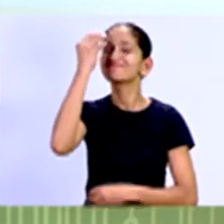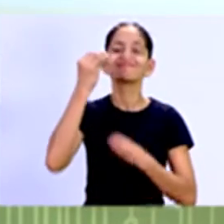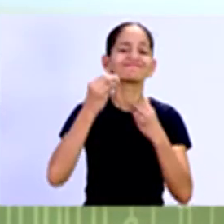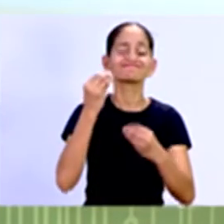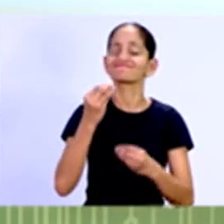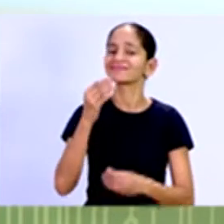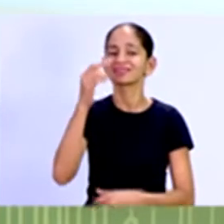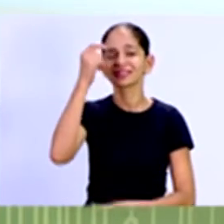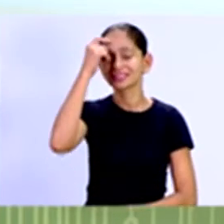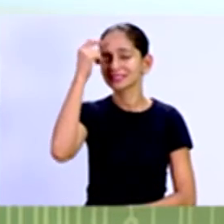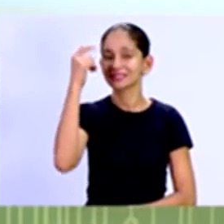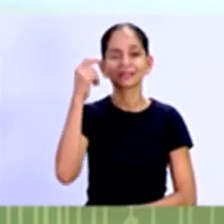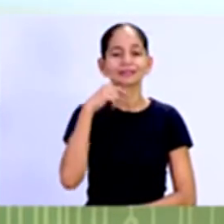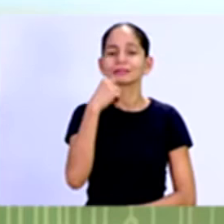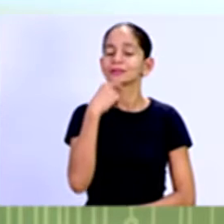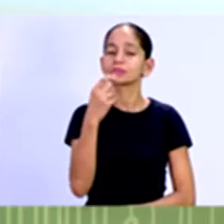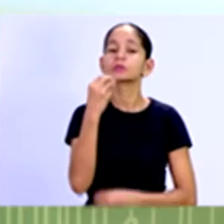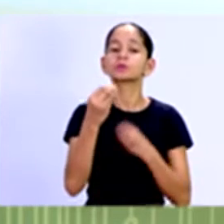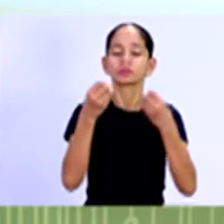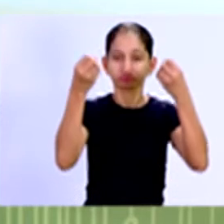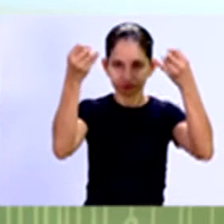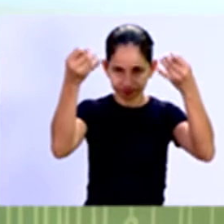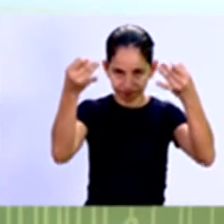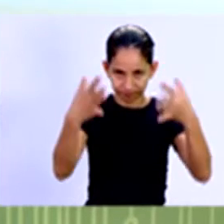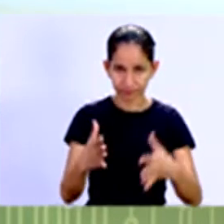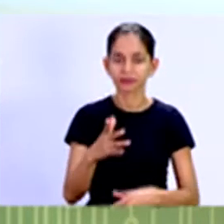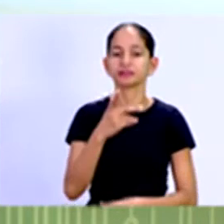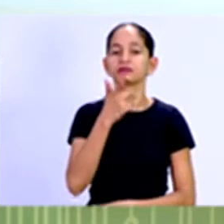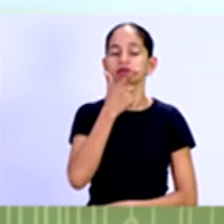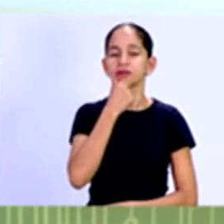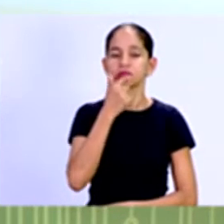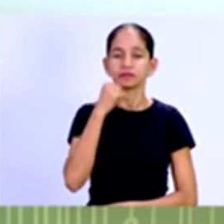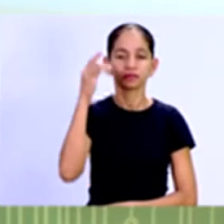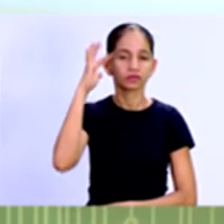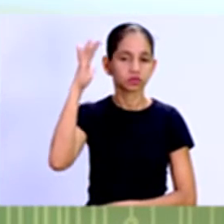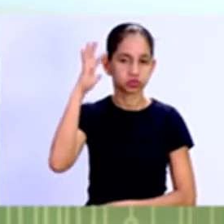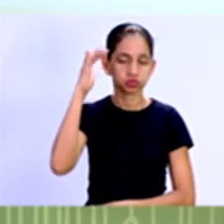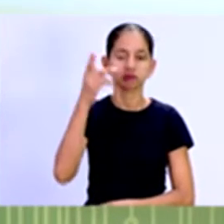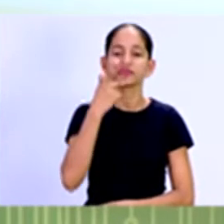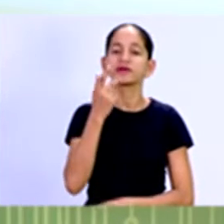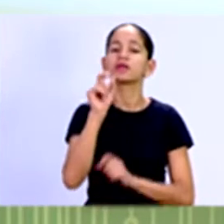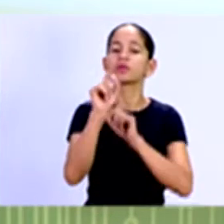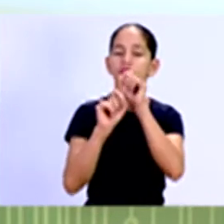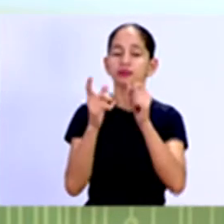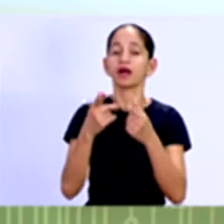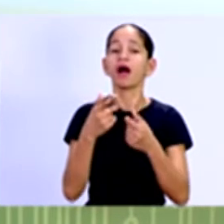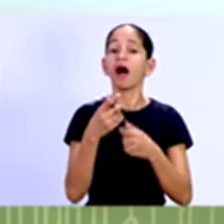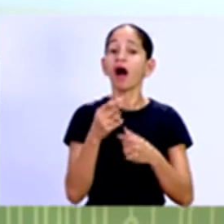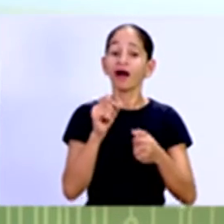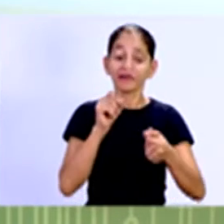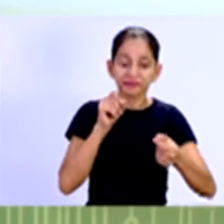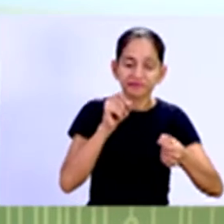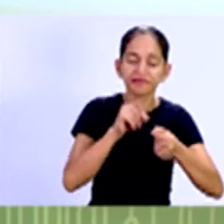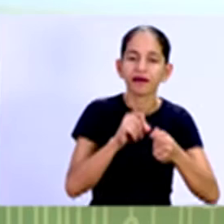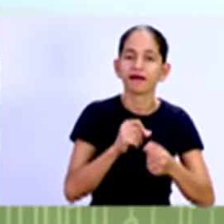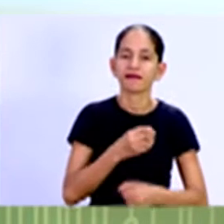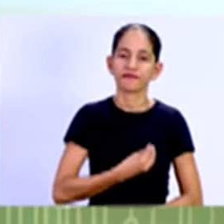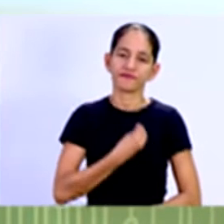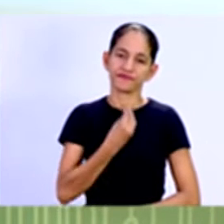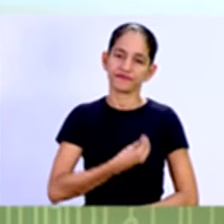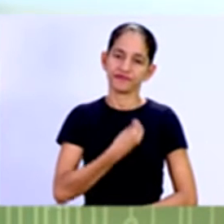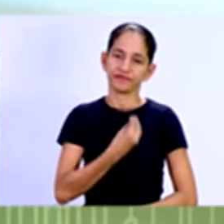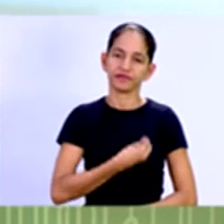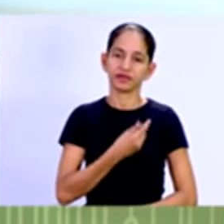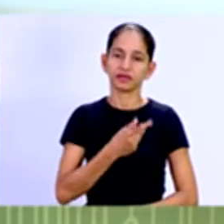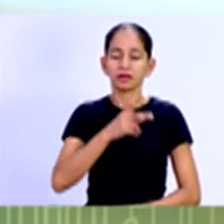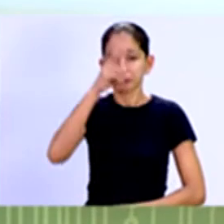Kant. Para Kant, né, quando ele diz age de maneira tal que a tua ação ela valha